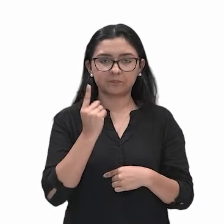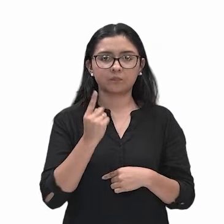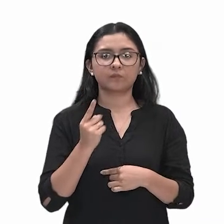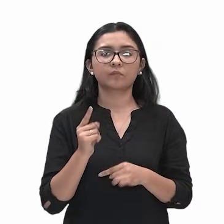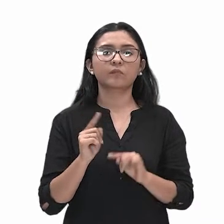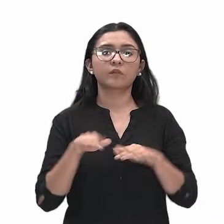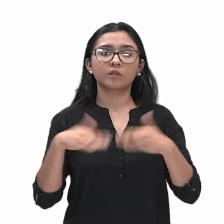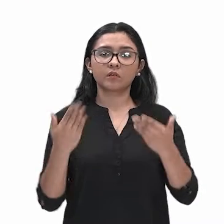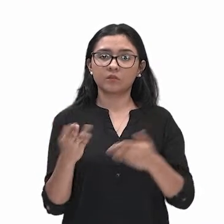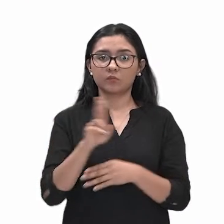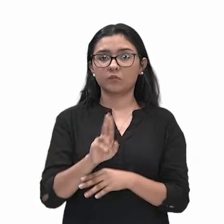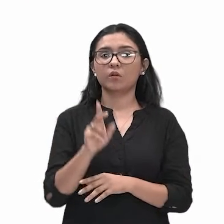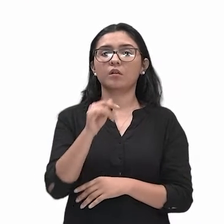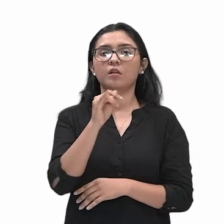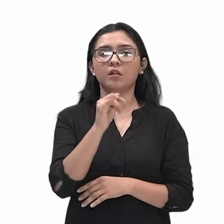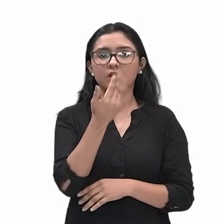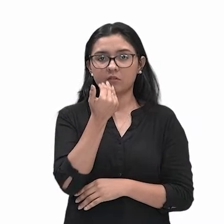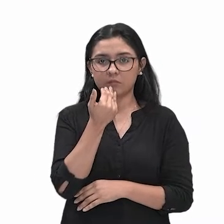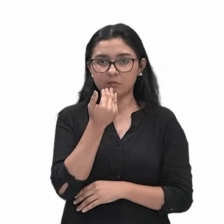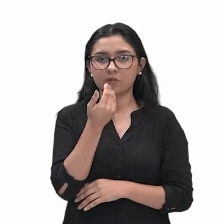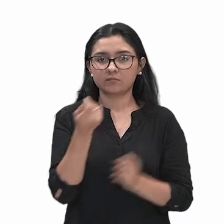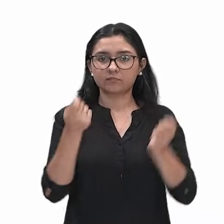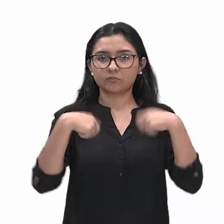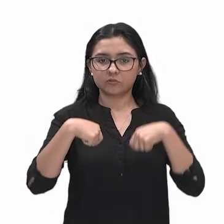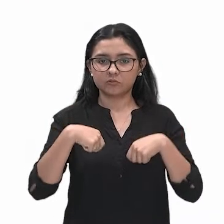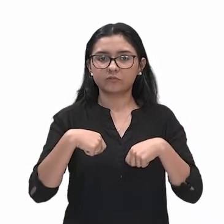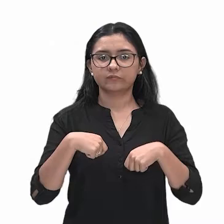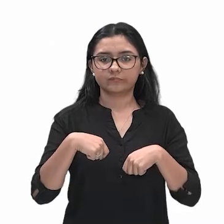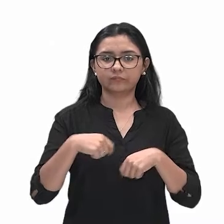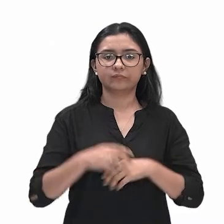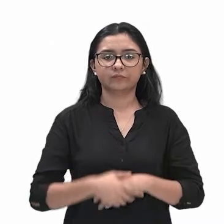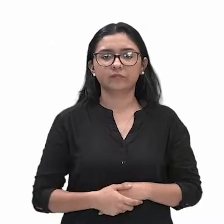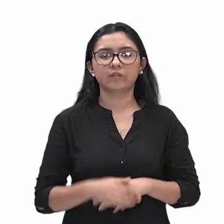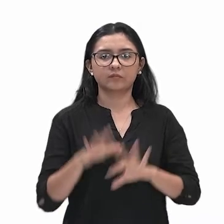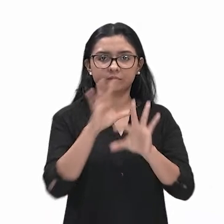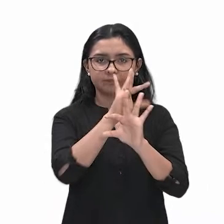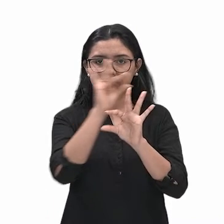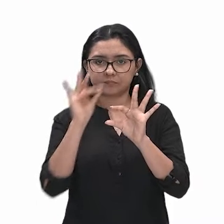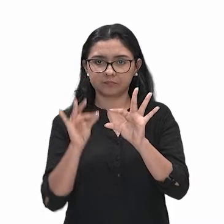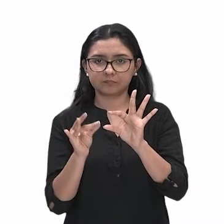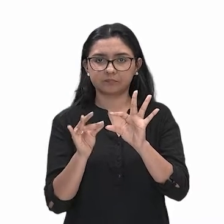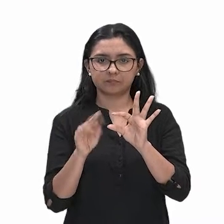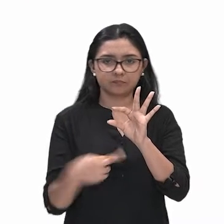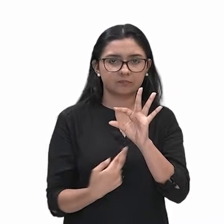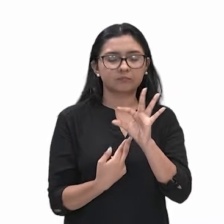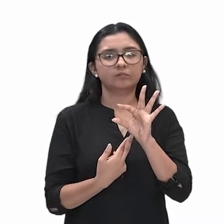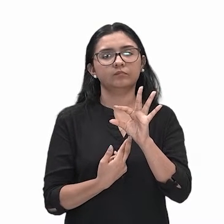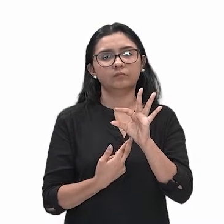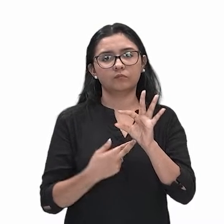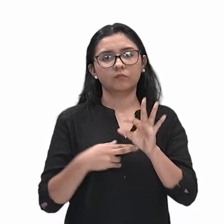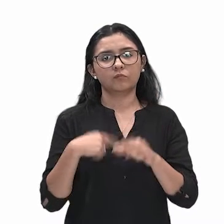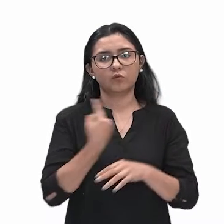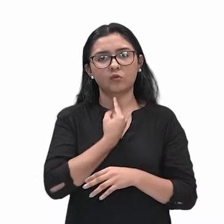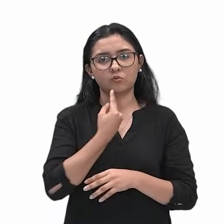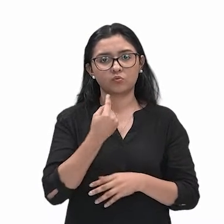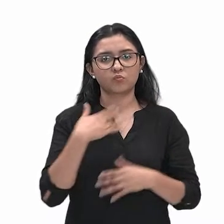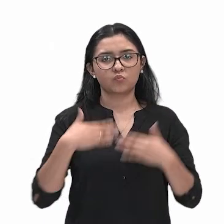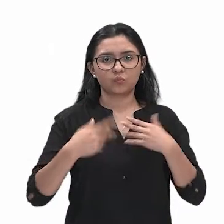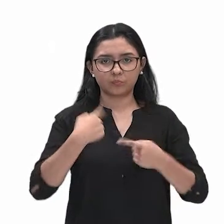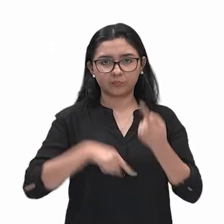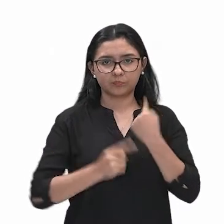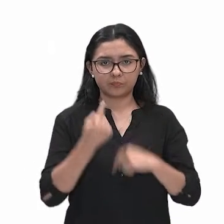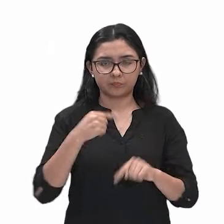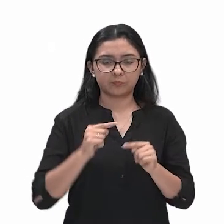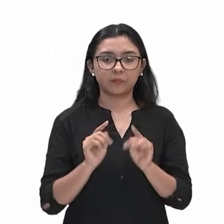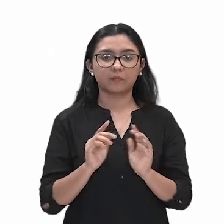da alimentação é que esses aminoácidos essenciais vão ser introduzidos ali, vão ser colocados no nosso organismo, tá?